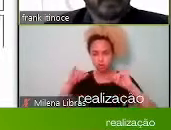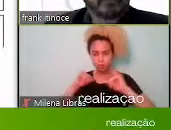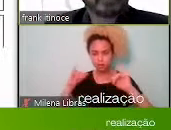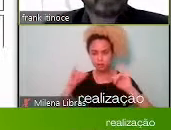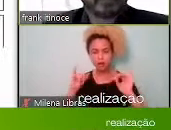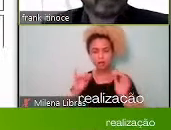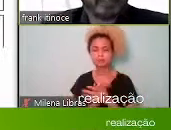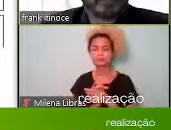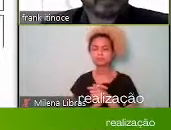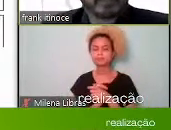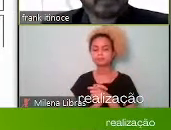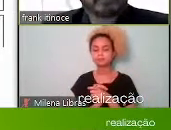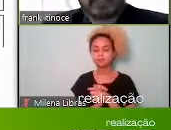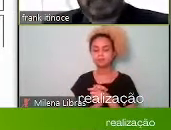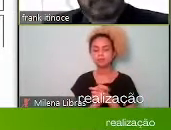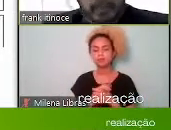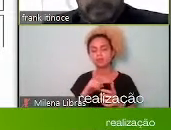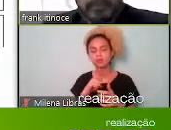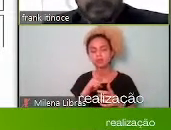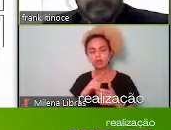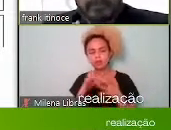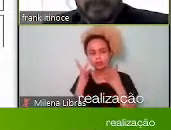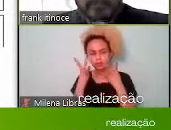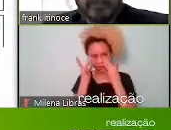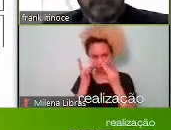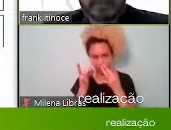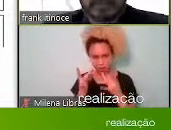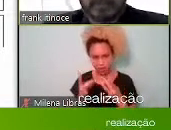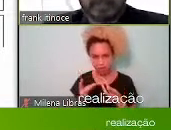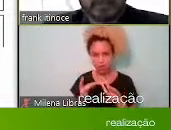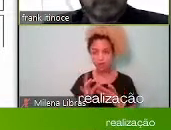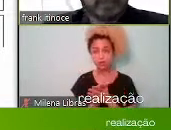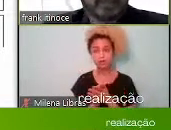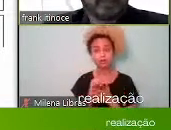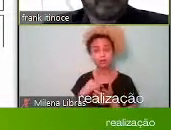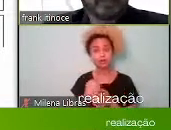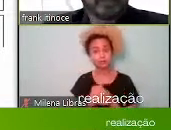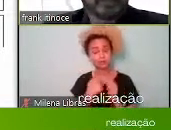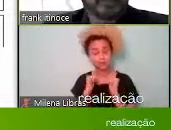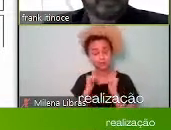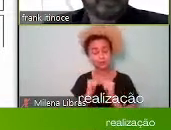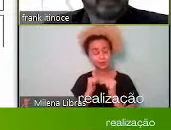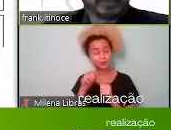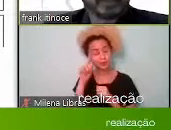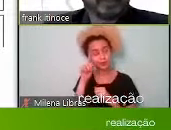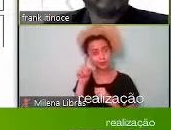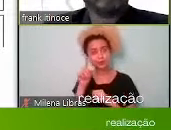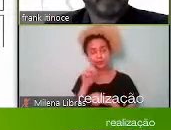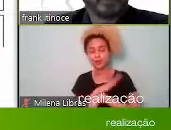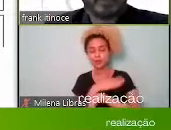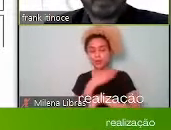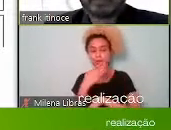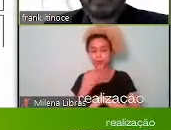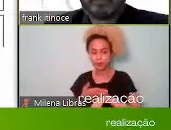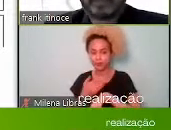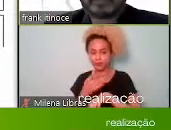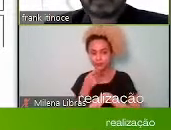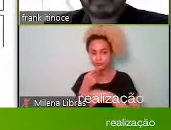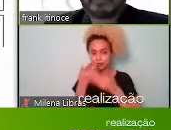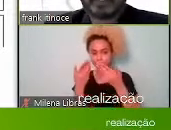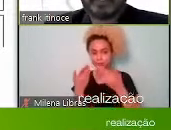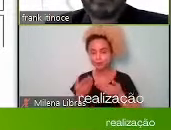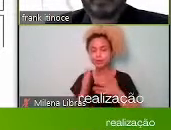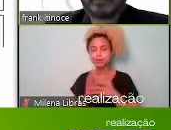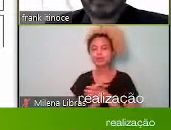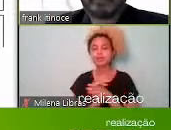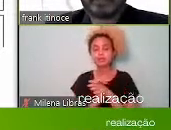Bom, aqui alguns detalhes, né? De novo, né? A gente poderia ficar o dia inteiro, a noite inteira aqui falando do Via Fácil, né? Esse Via Fácil,